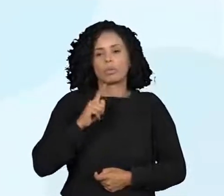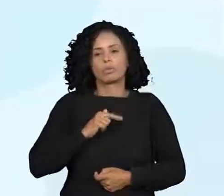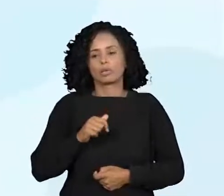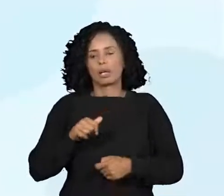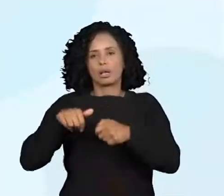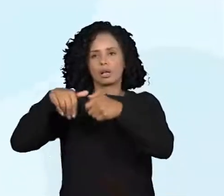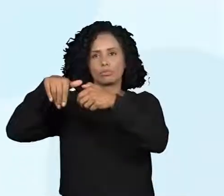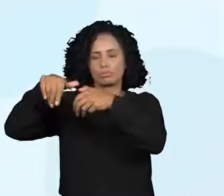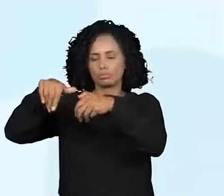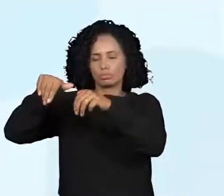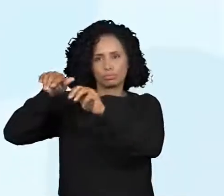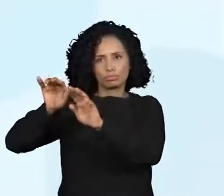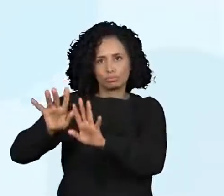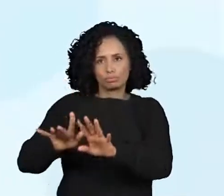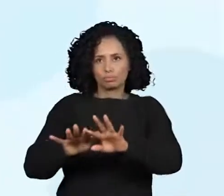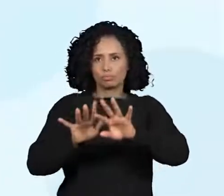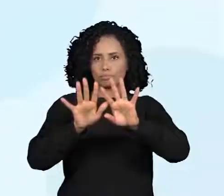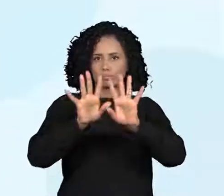construir frases